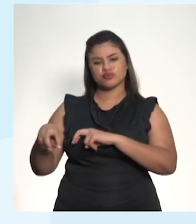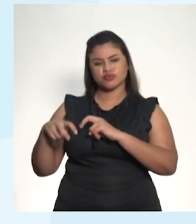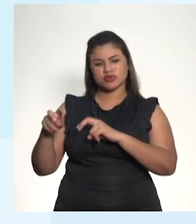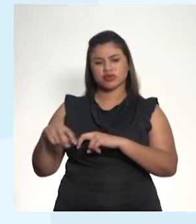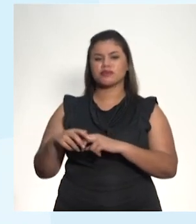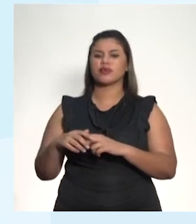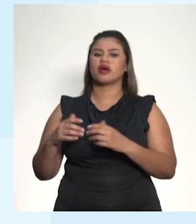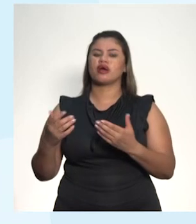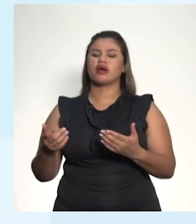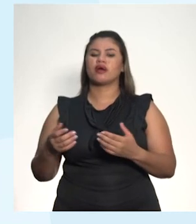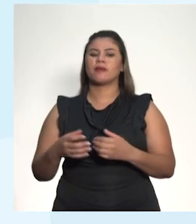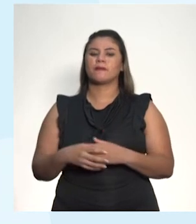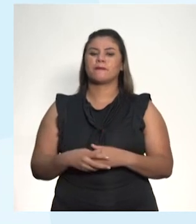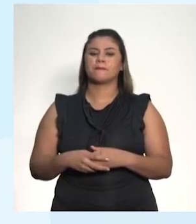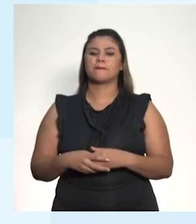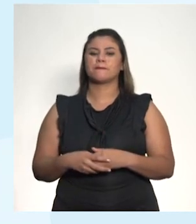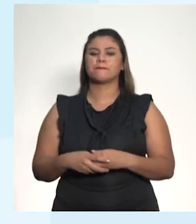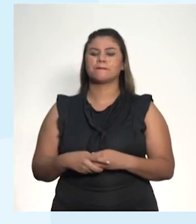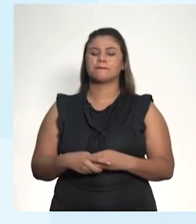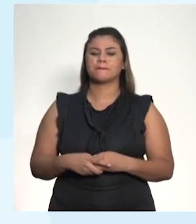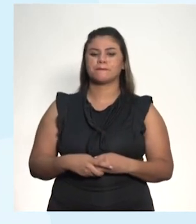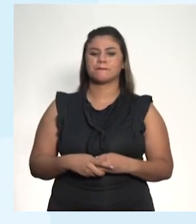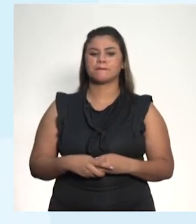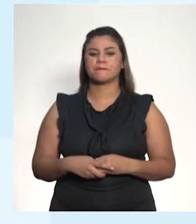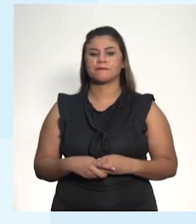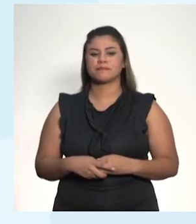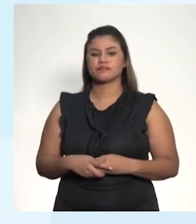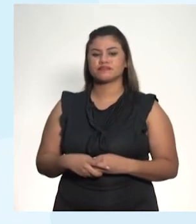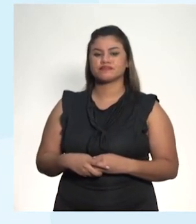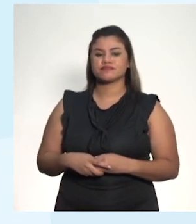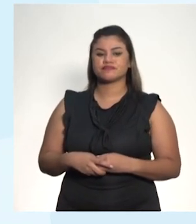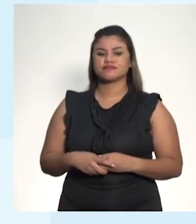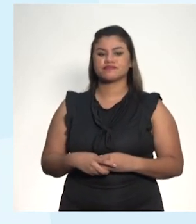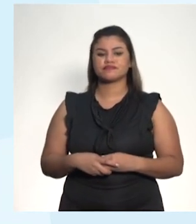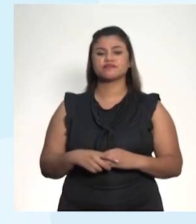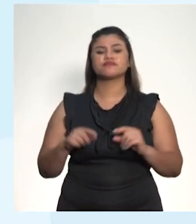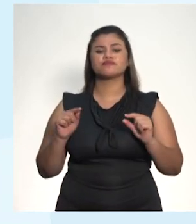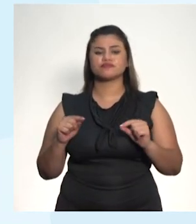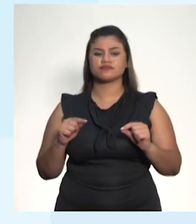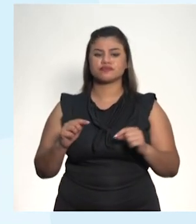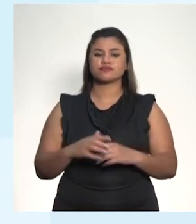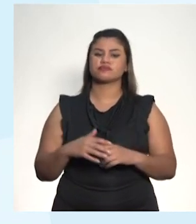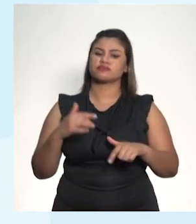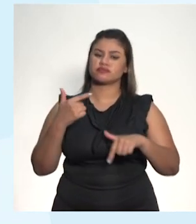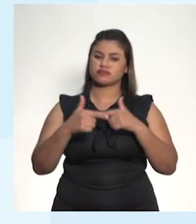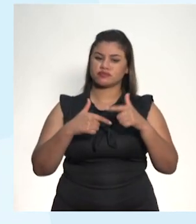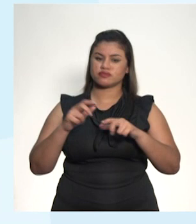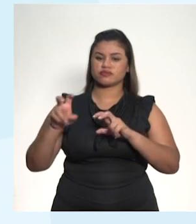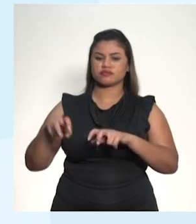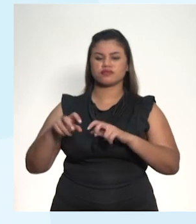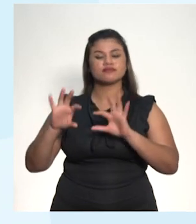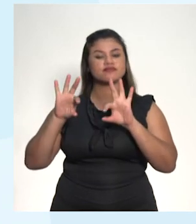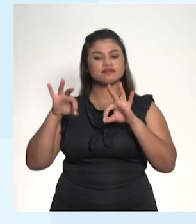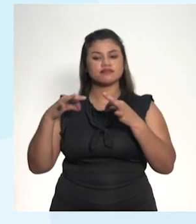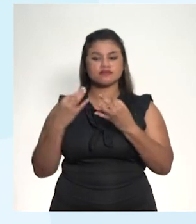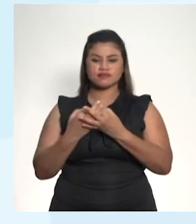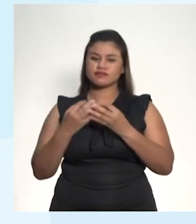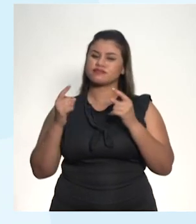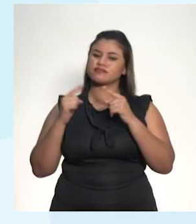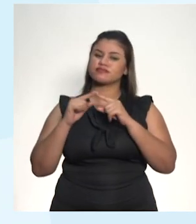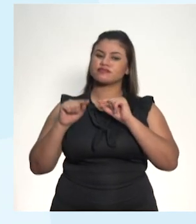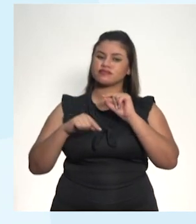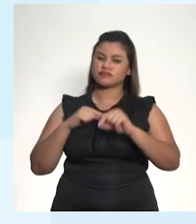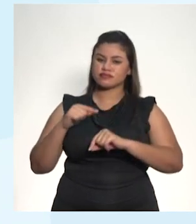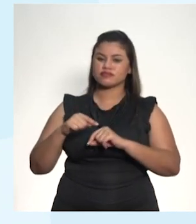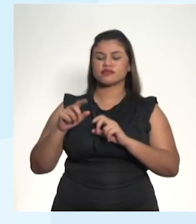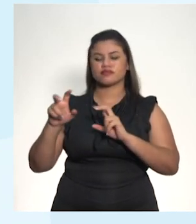pequenos agricultores e trabalhadores do campo. Que são eles, por exemplo, trabalhadores da agricultura familiar, aquelas pessoas